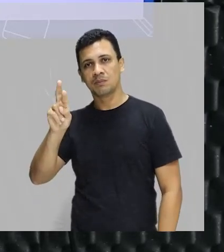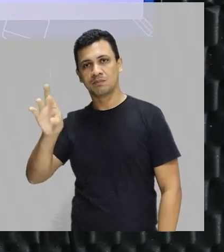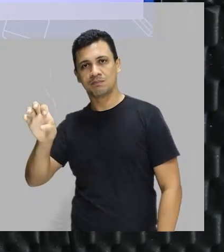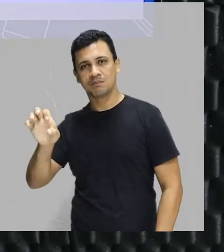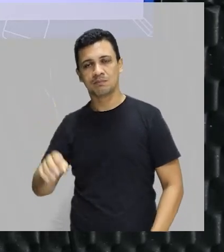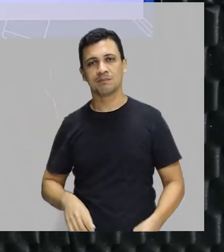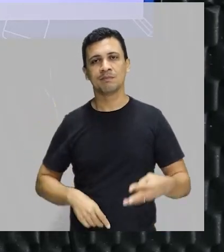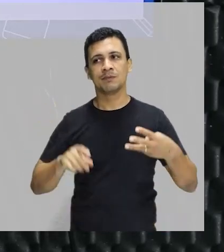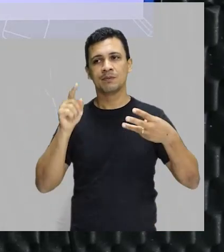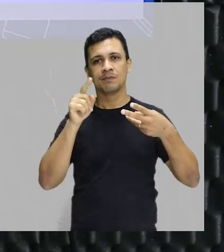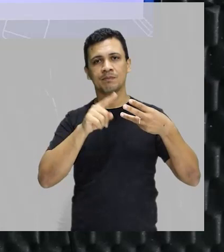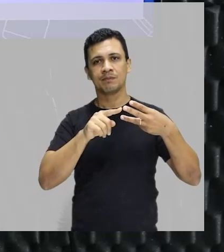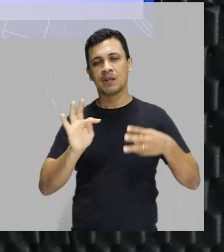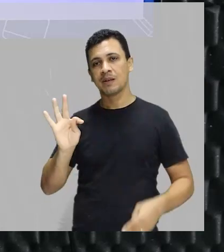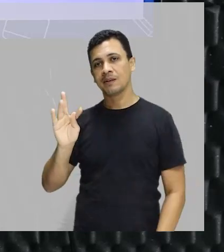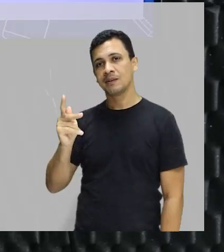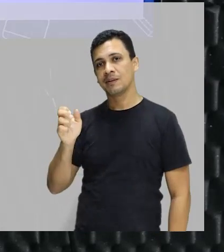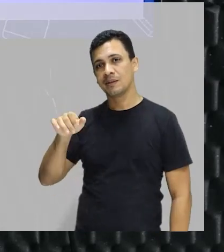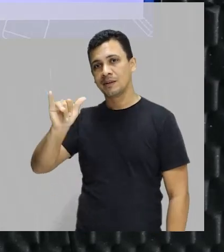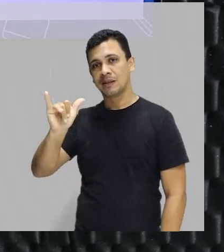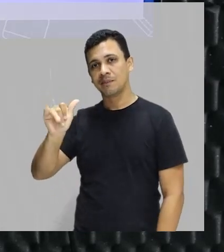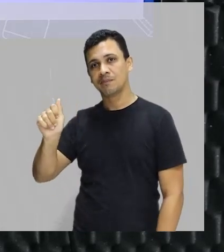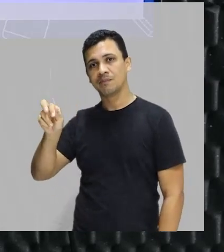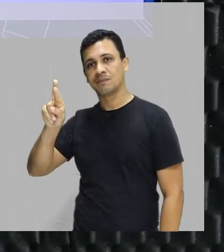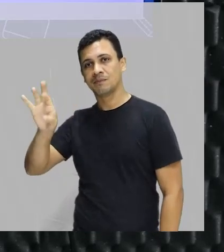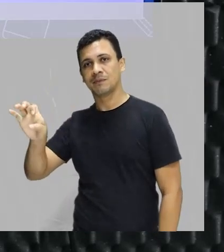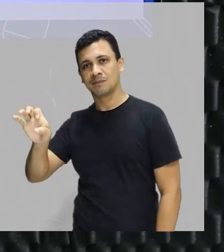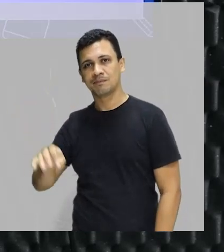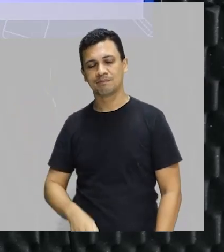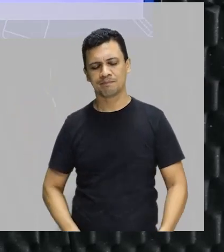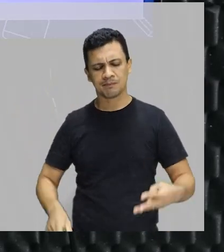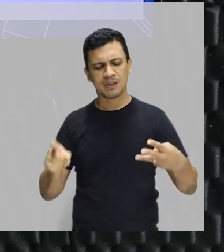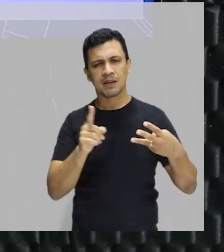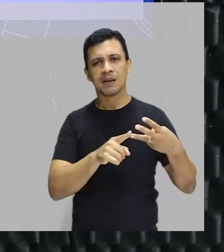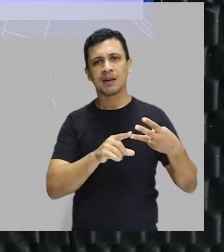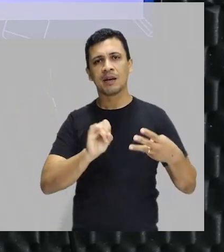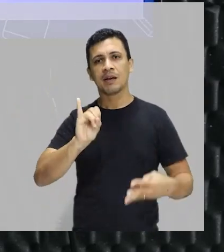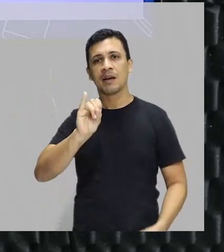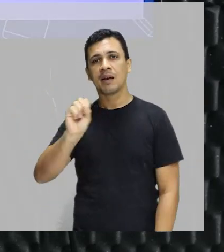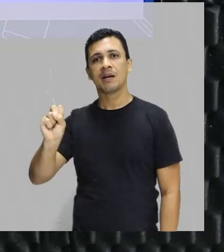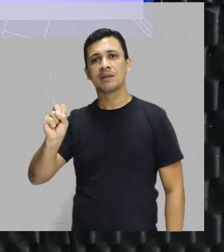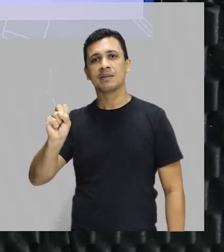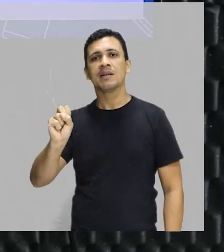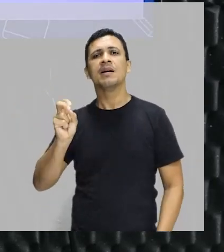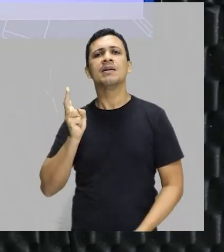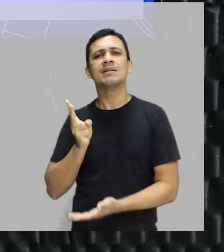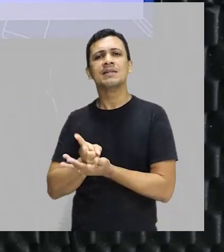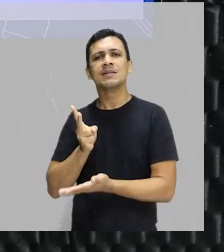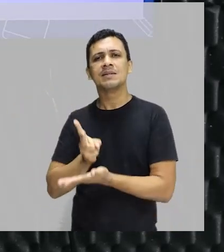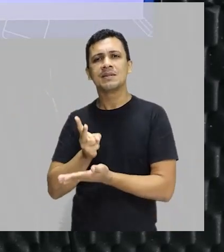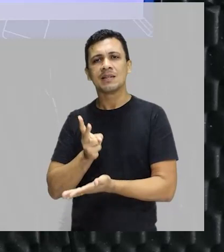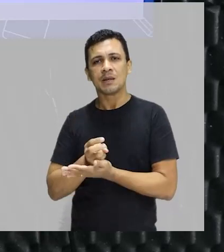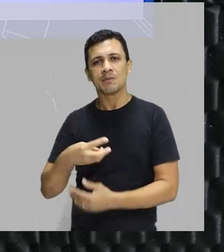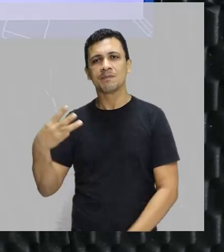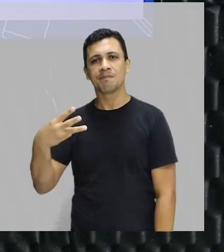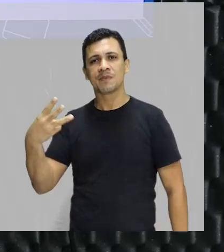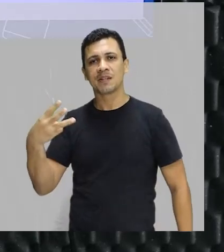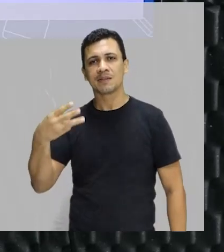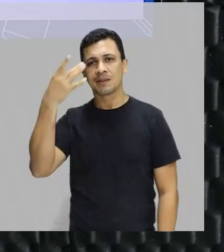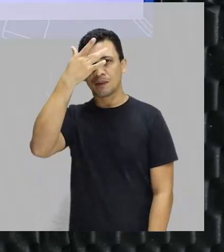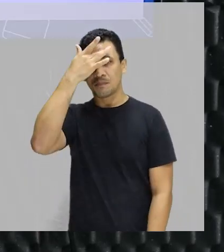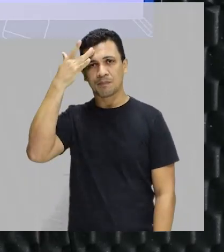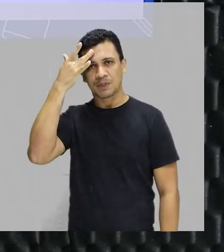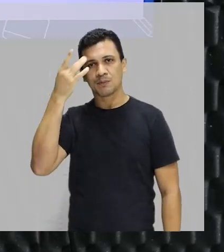They are, eles são ou eles estão. E o is é sempre no singular para a terceira